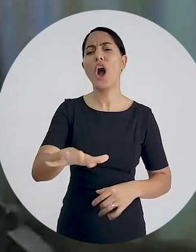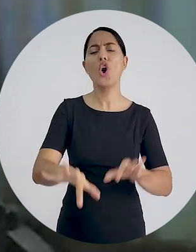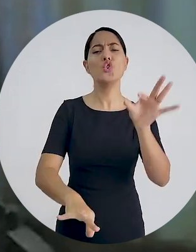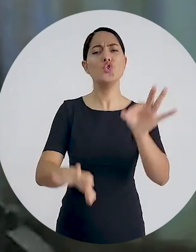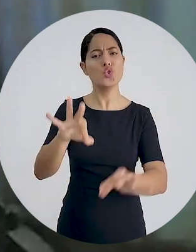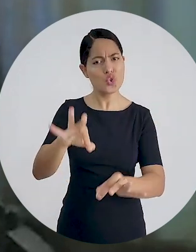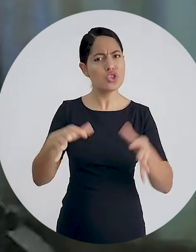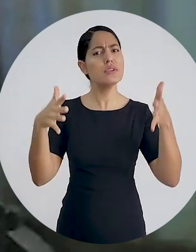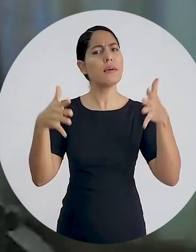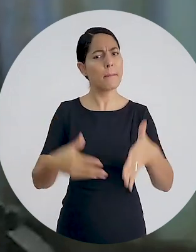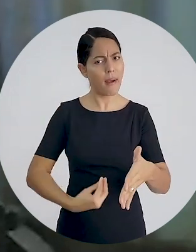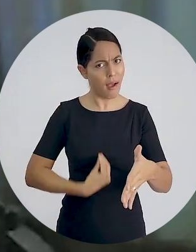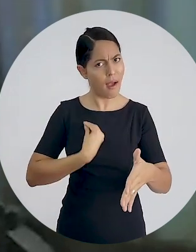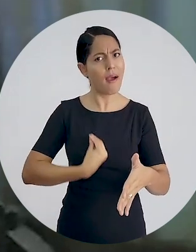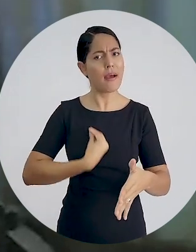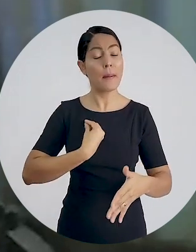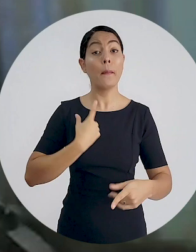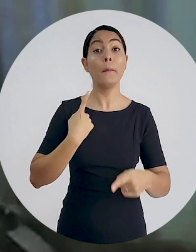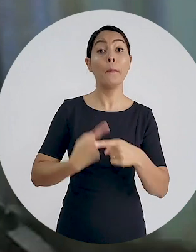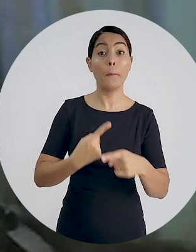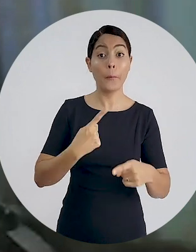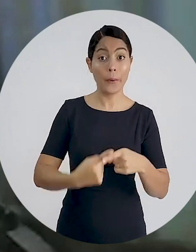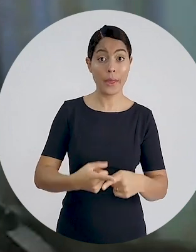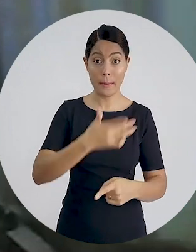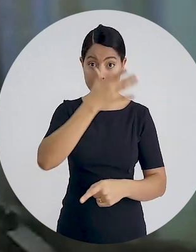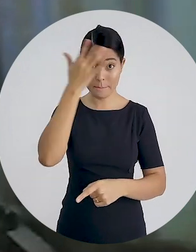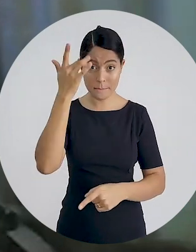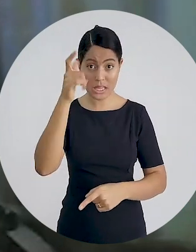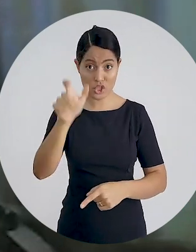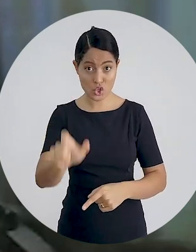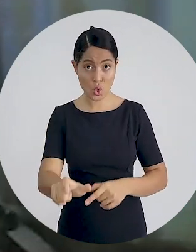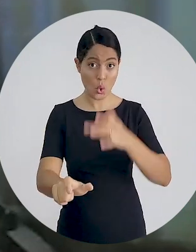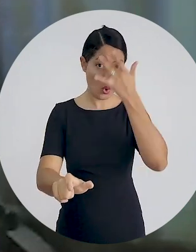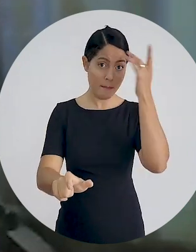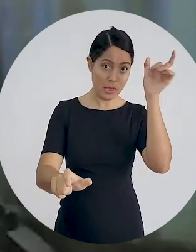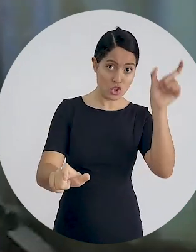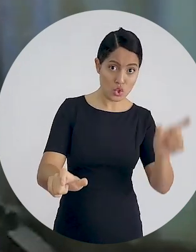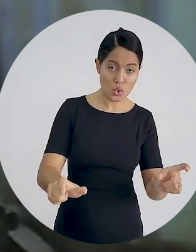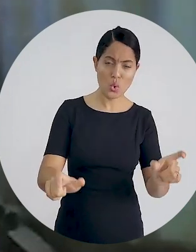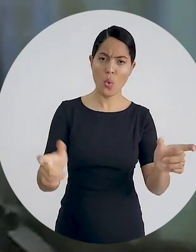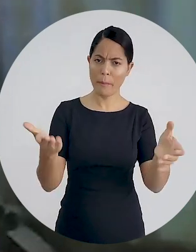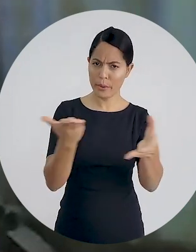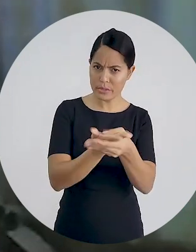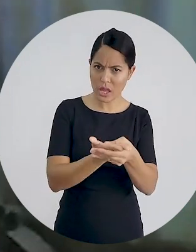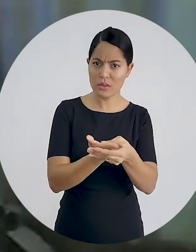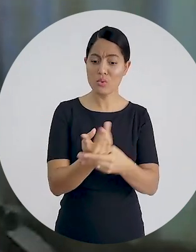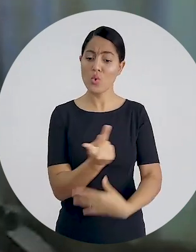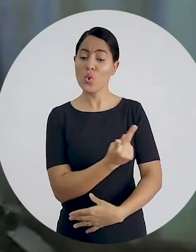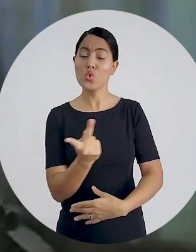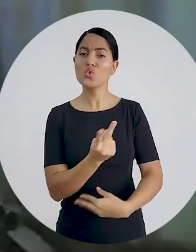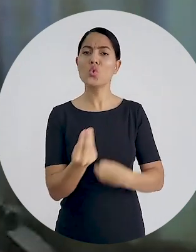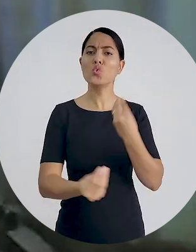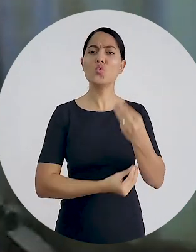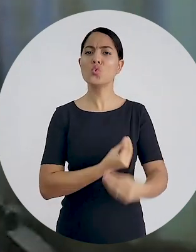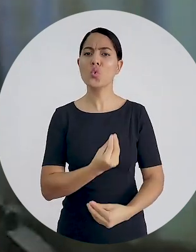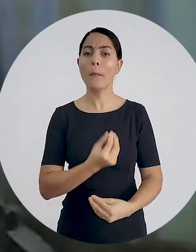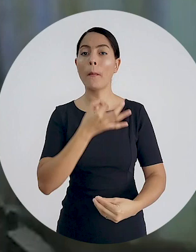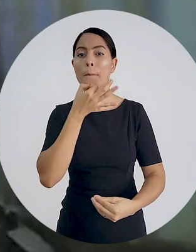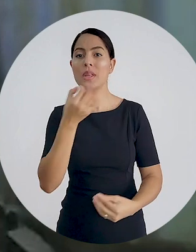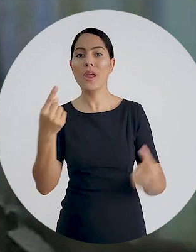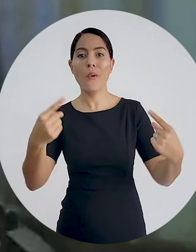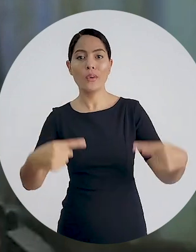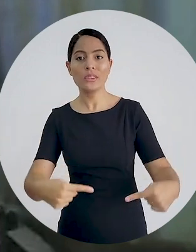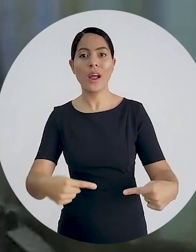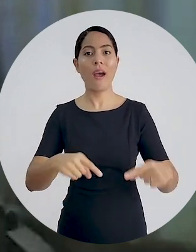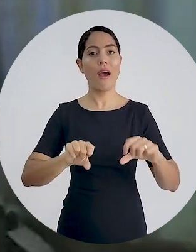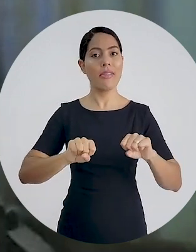à justiça. As partes no processo precisam ter direito à ampla defesa, ao contraditório E quem garante